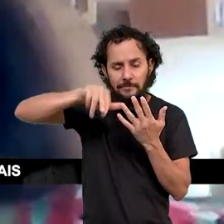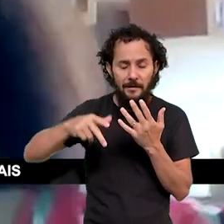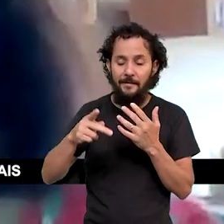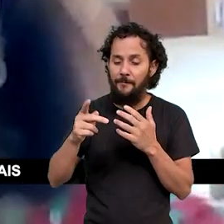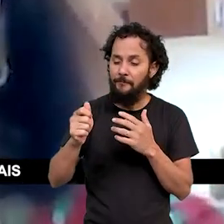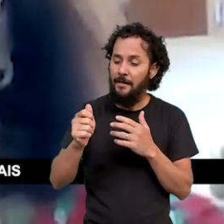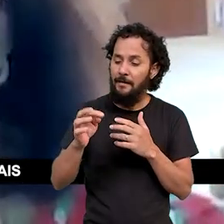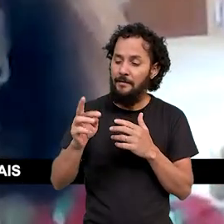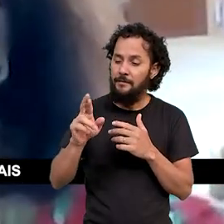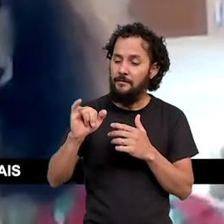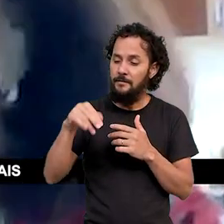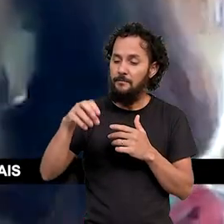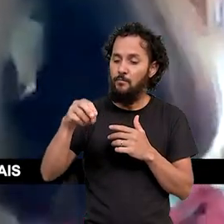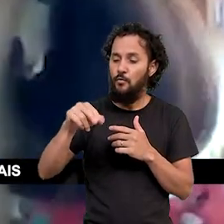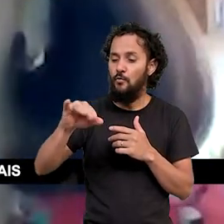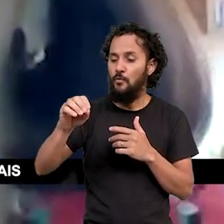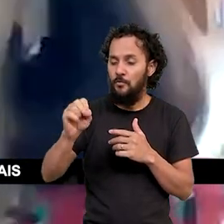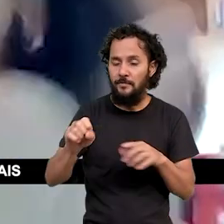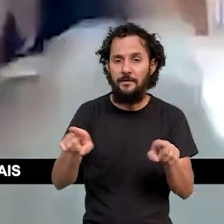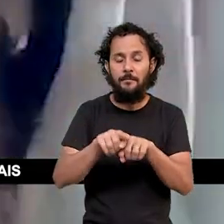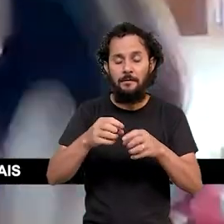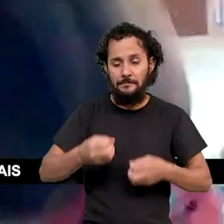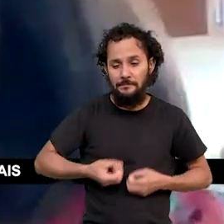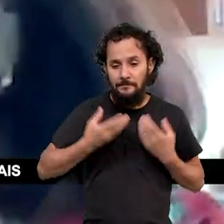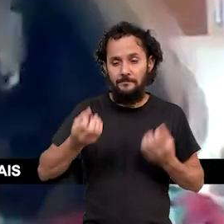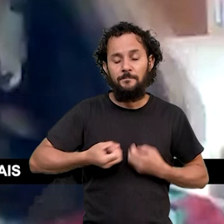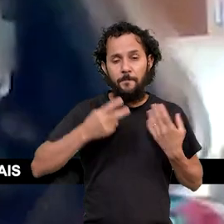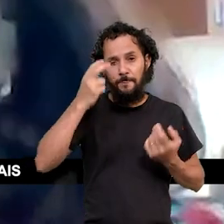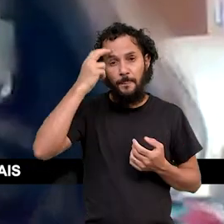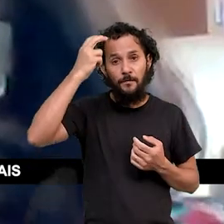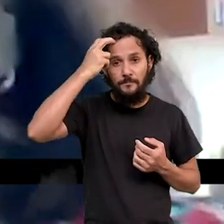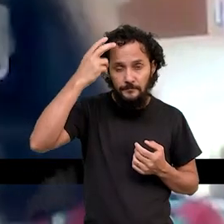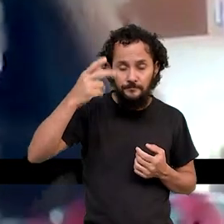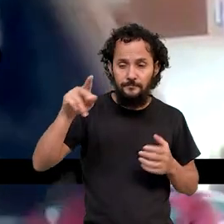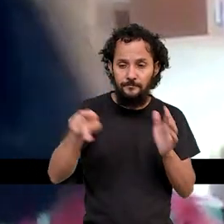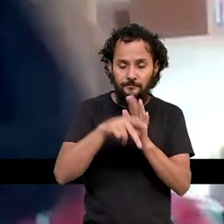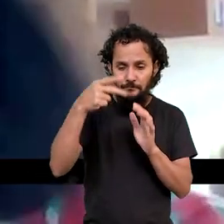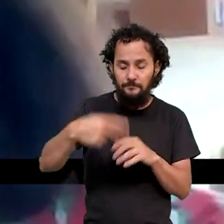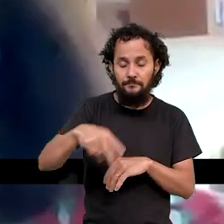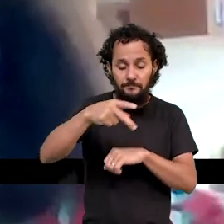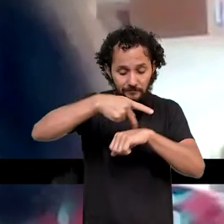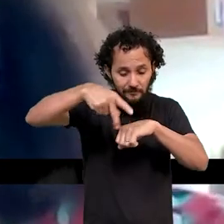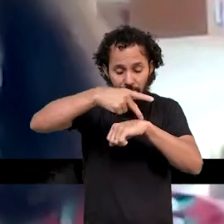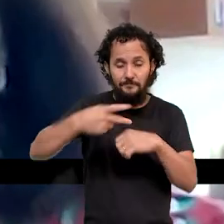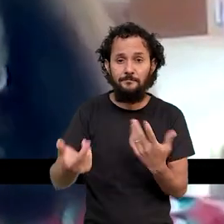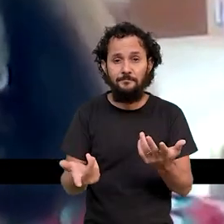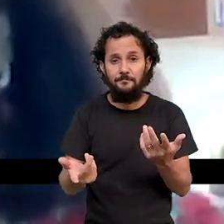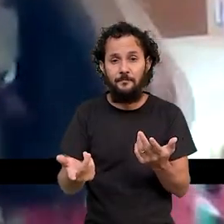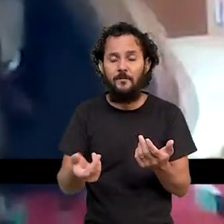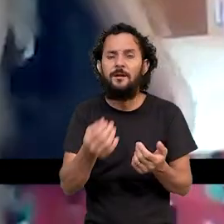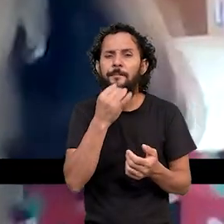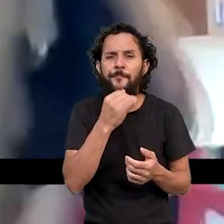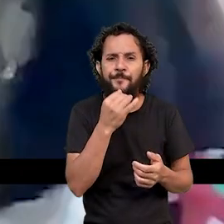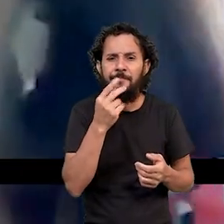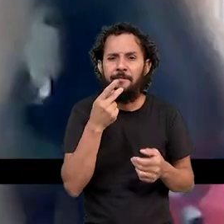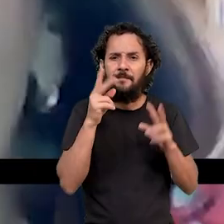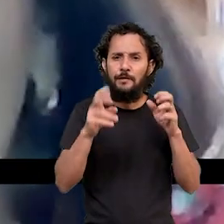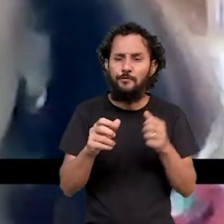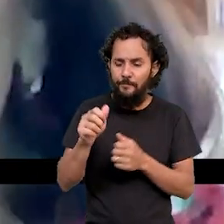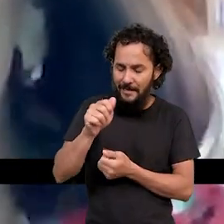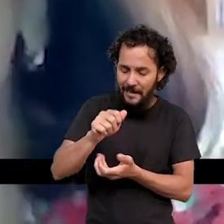diversos patrimônios, quando eu falo das manifestações culturais do nosso país, quando eu falo